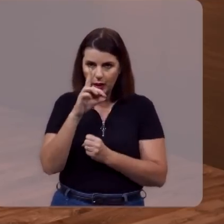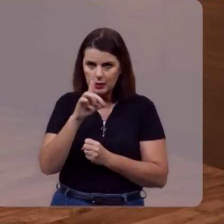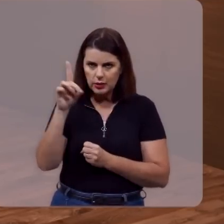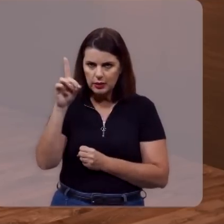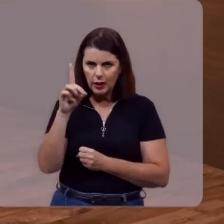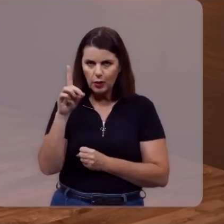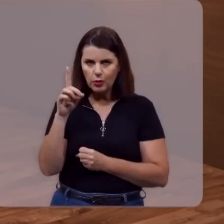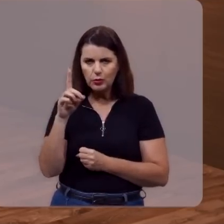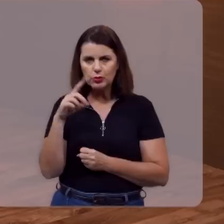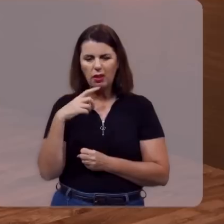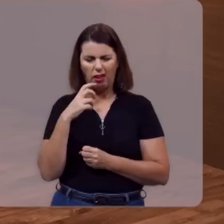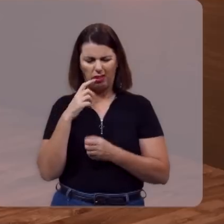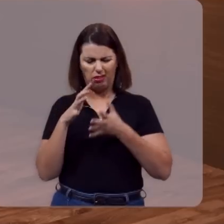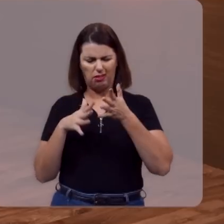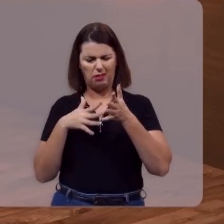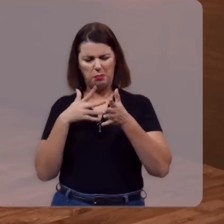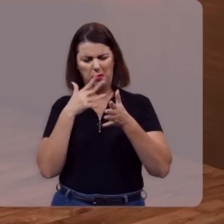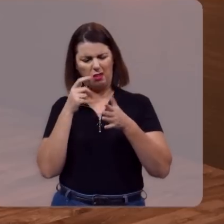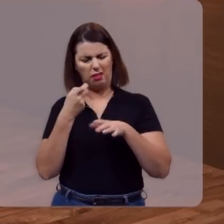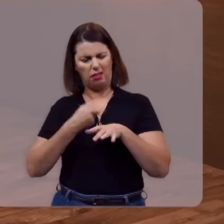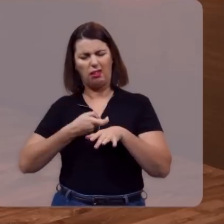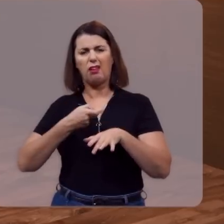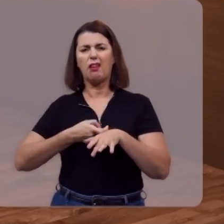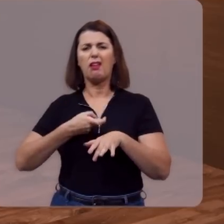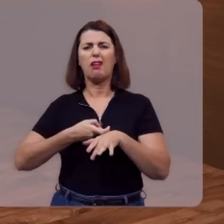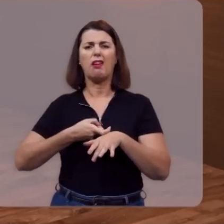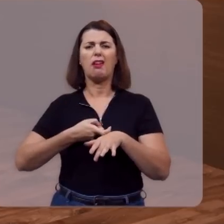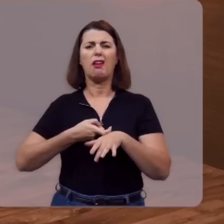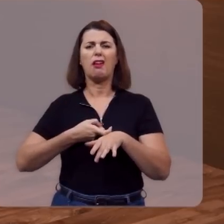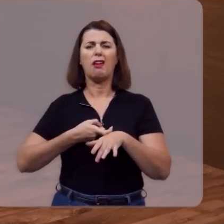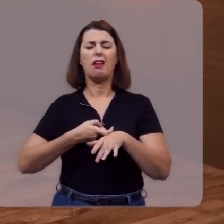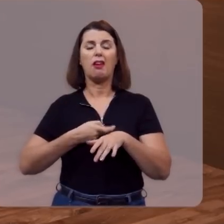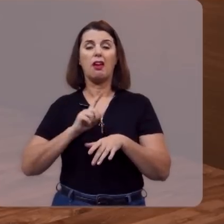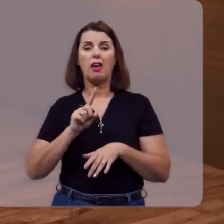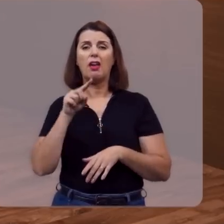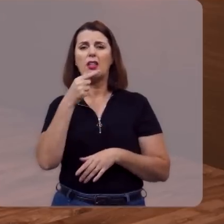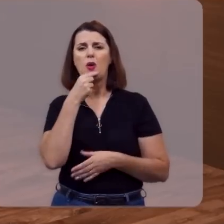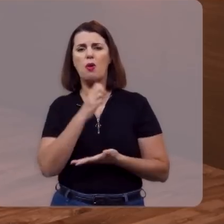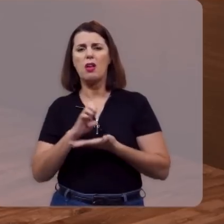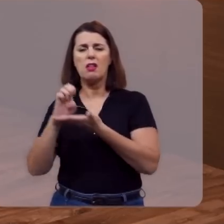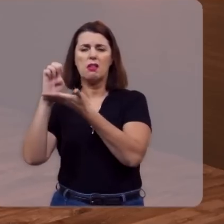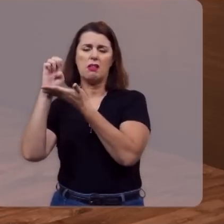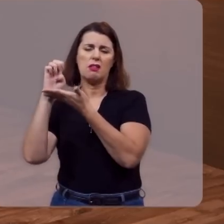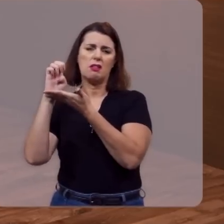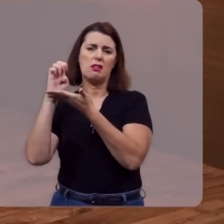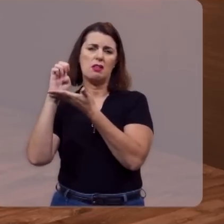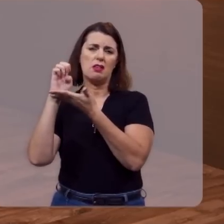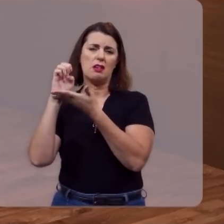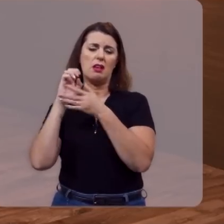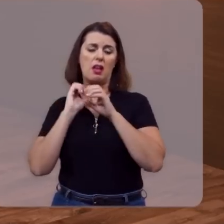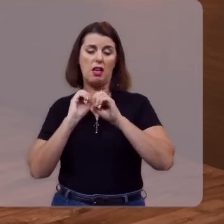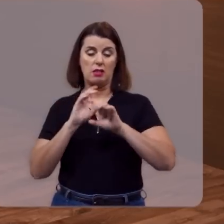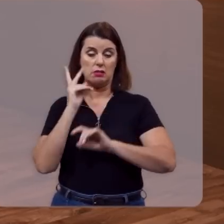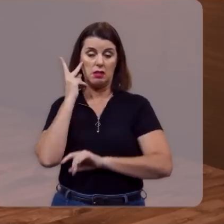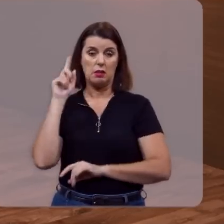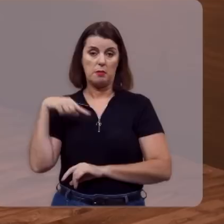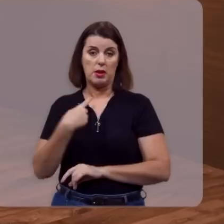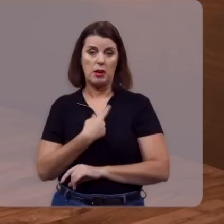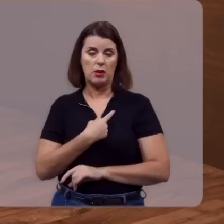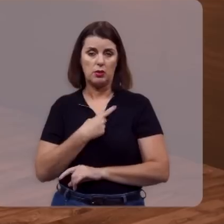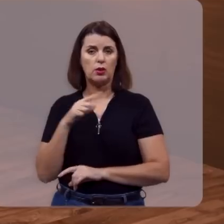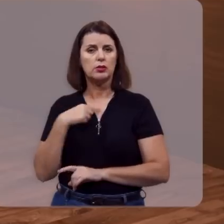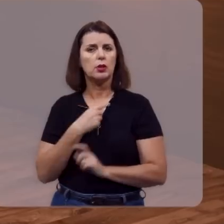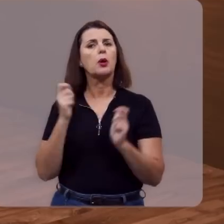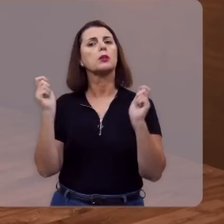lábios são lábios de barro. Então Elias, ensina-nos